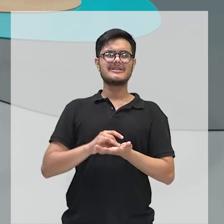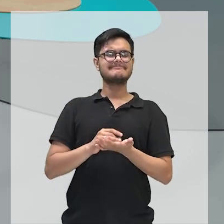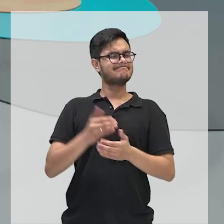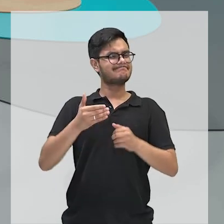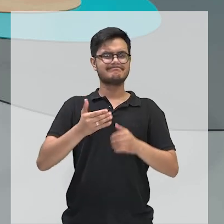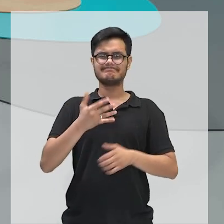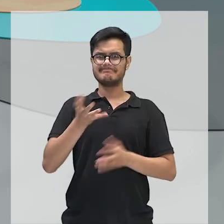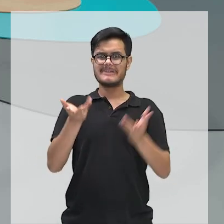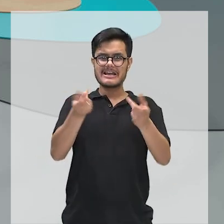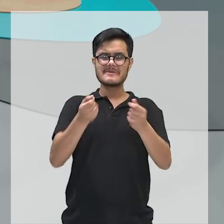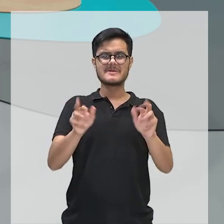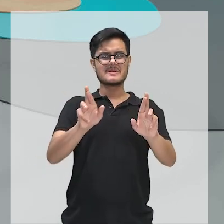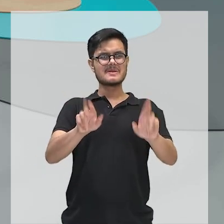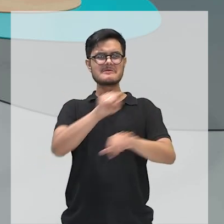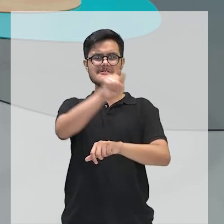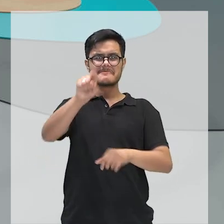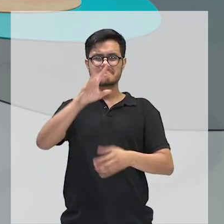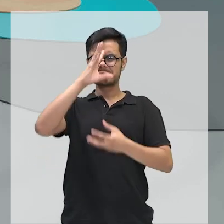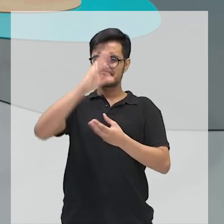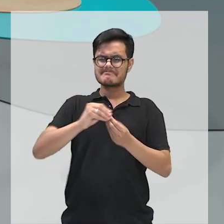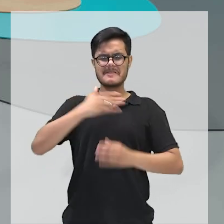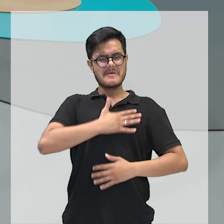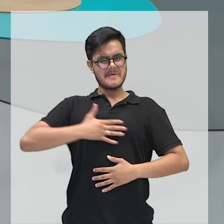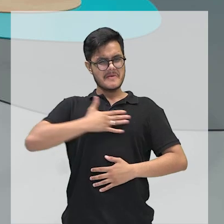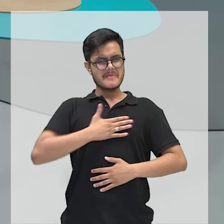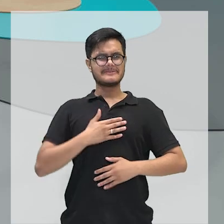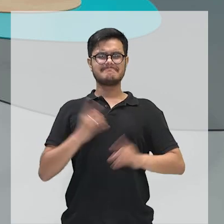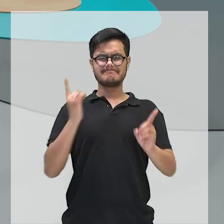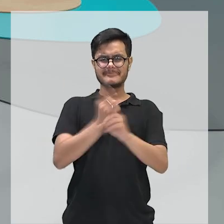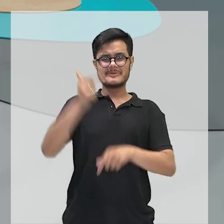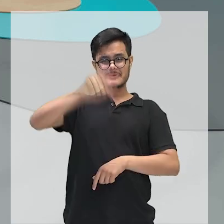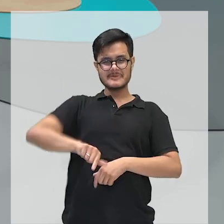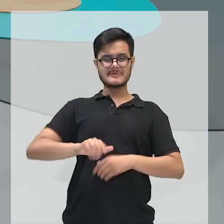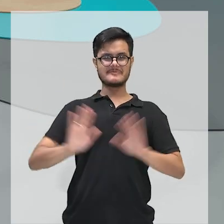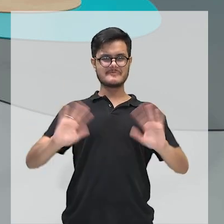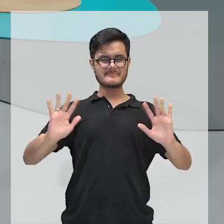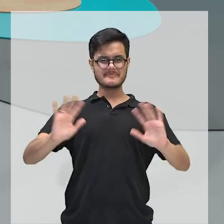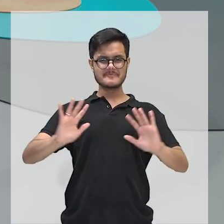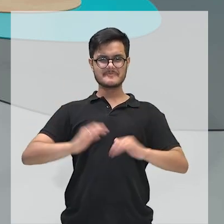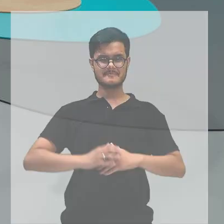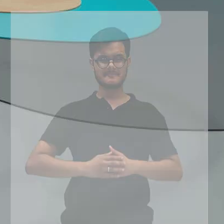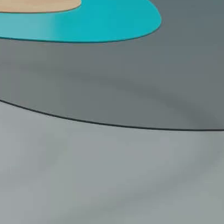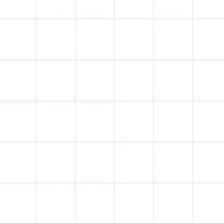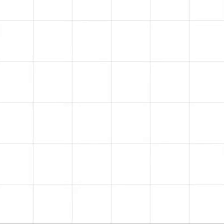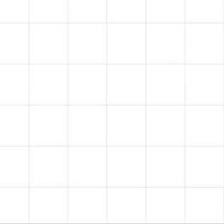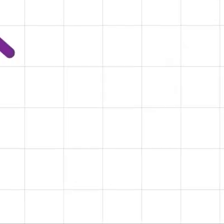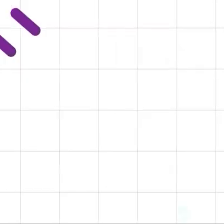conhecer. Espero que vocês tenham gostado e a gente se encontra numa próxima oportunidade.